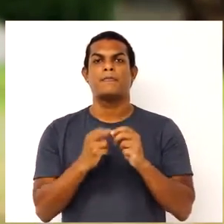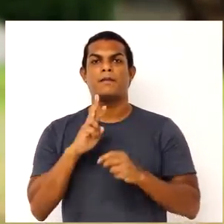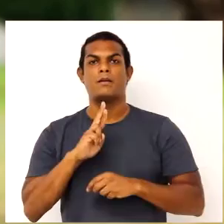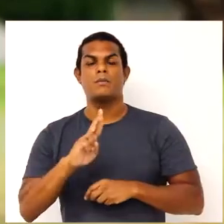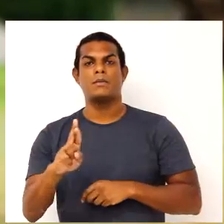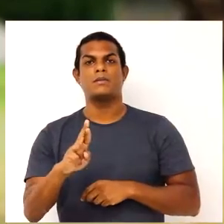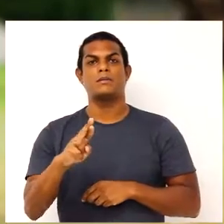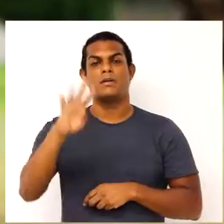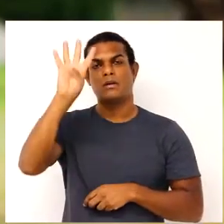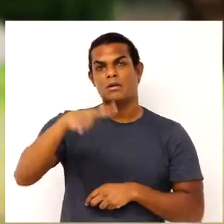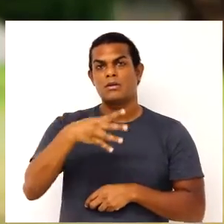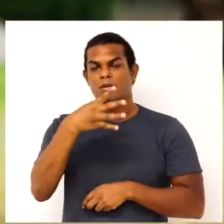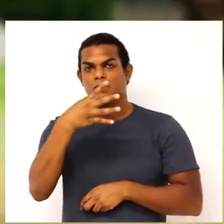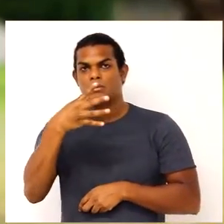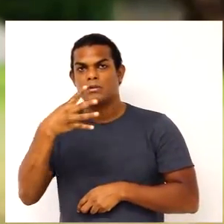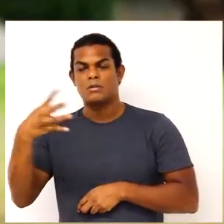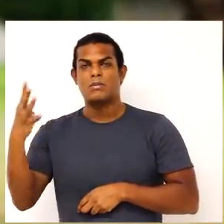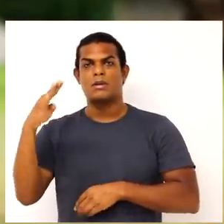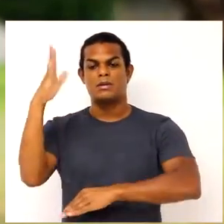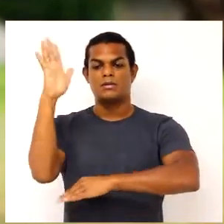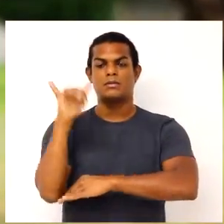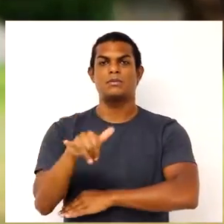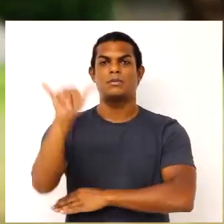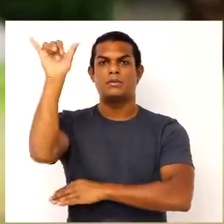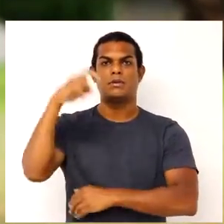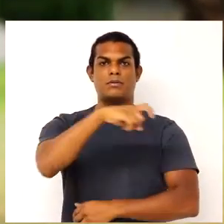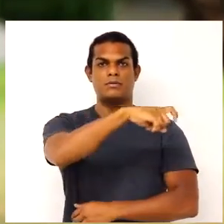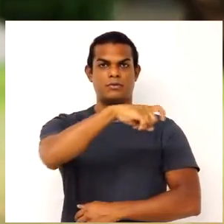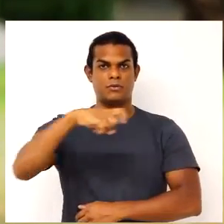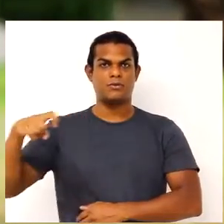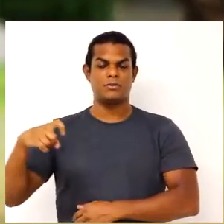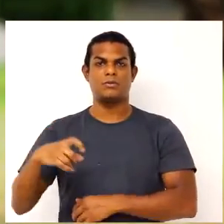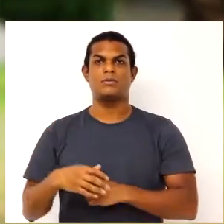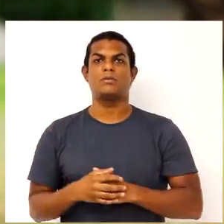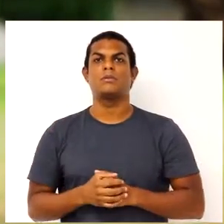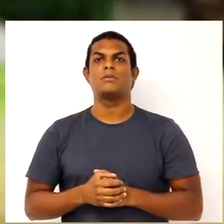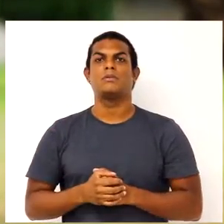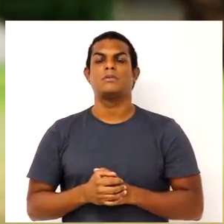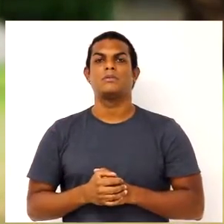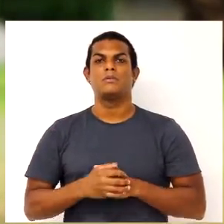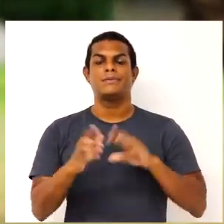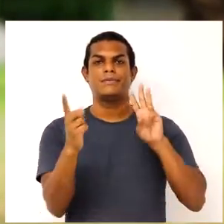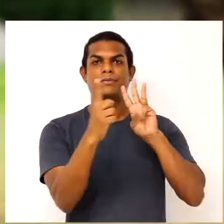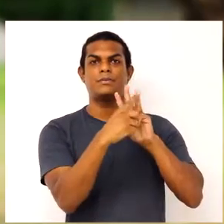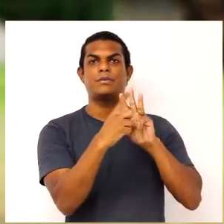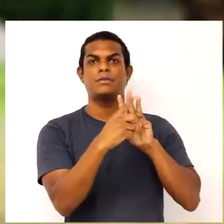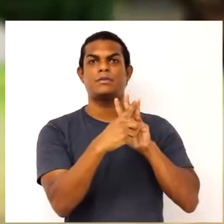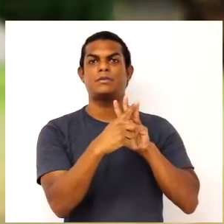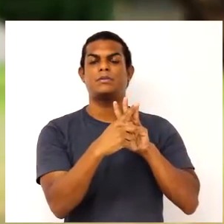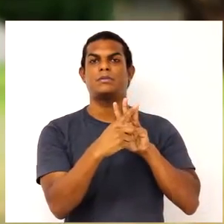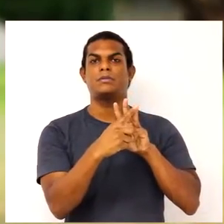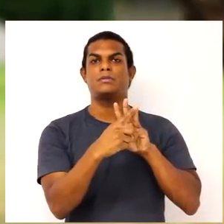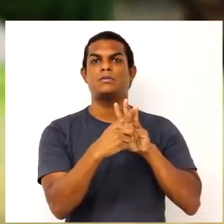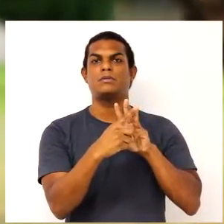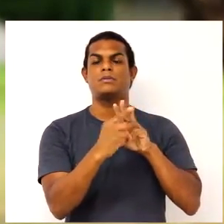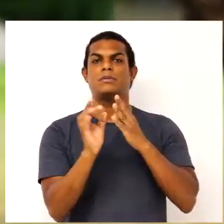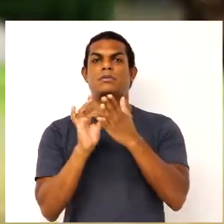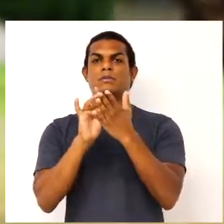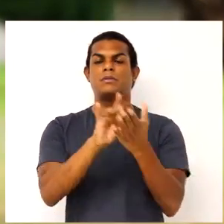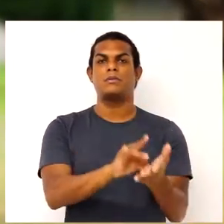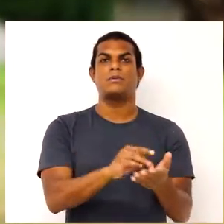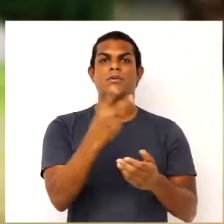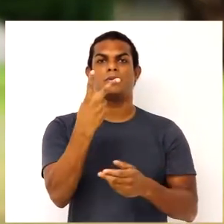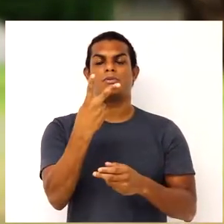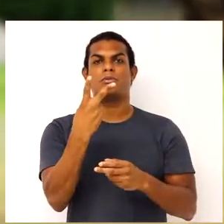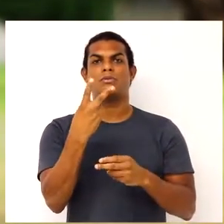graficamente e a construção de tabela. A terceira competência, nós iremos aplicar dois